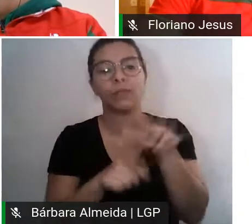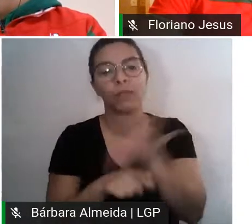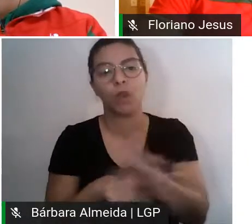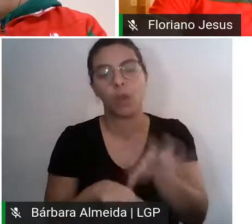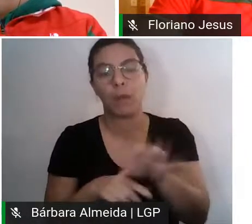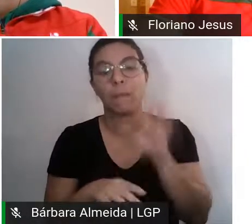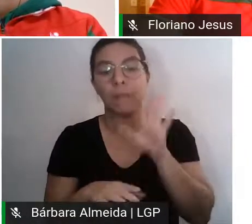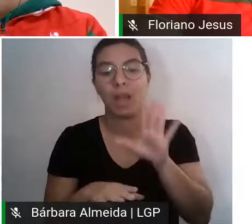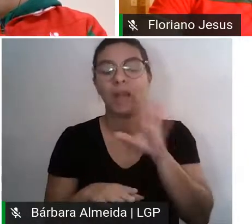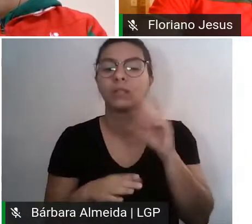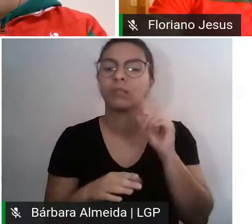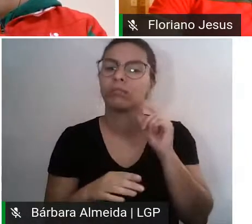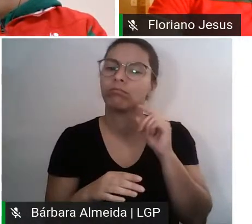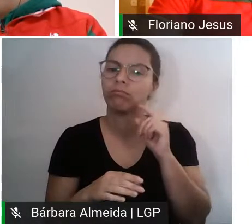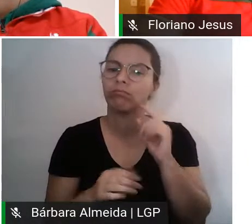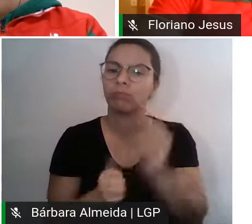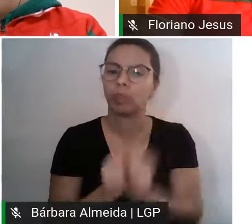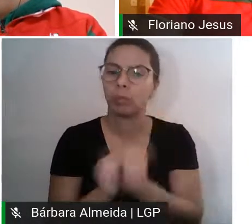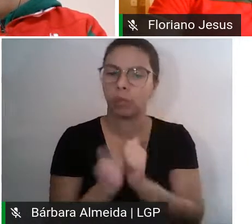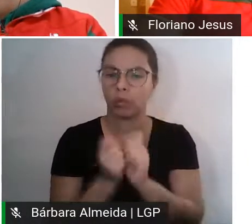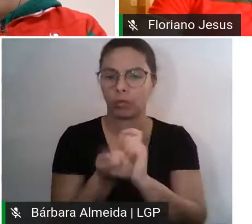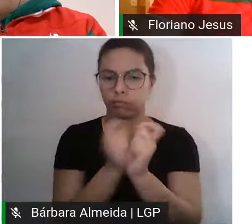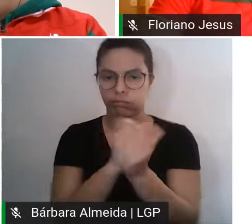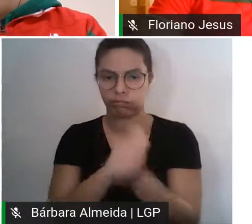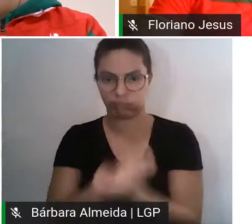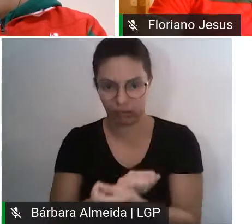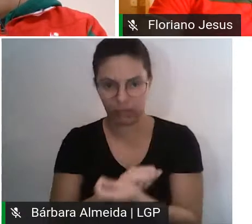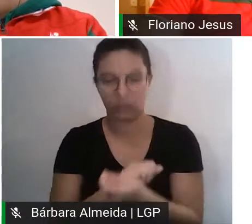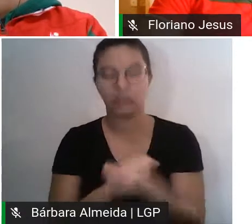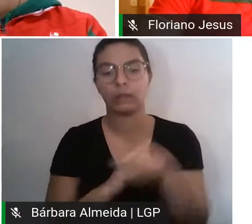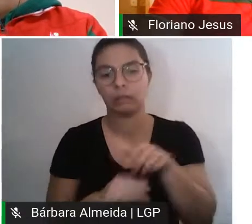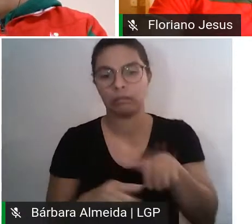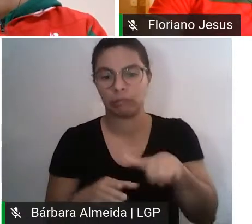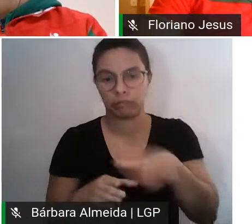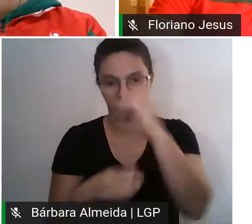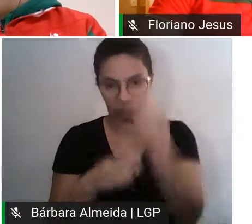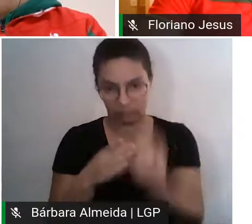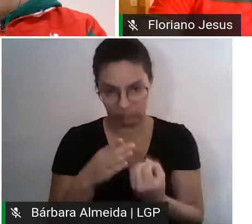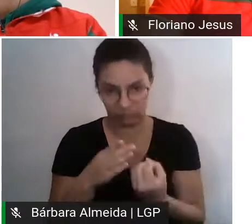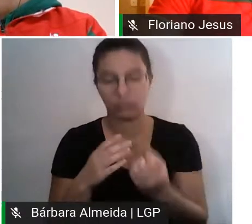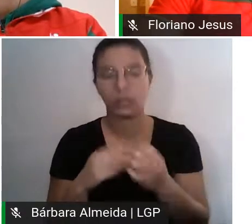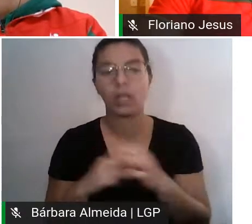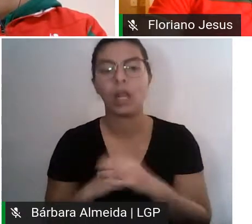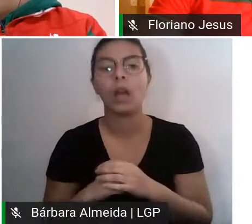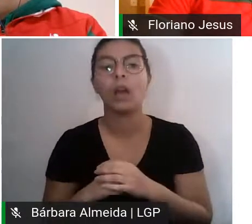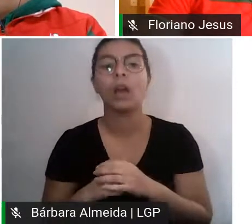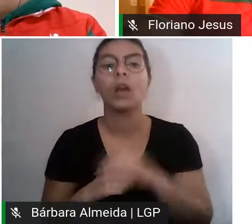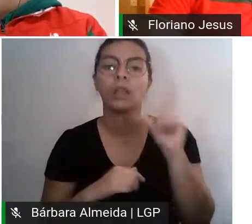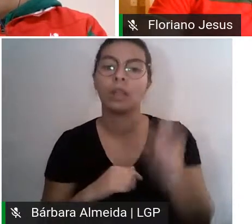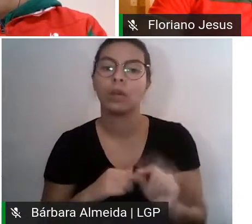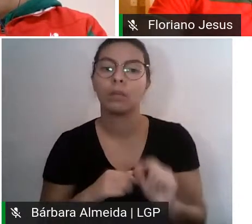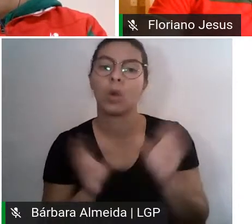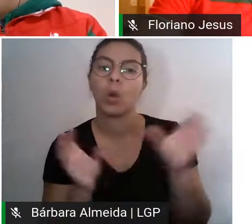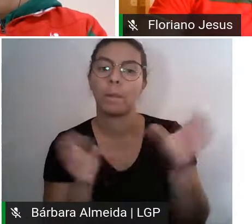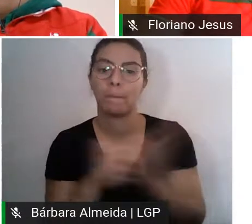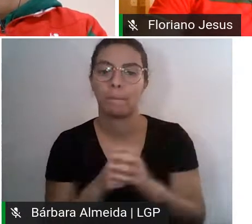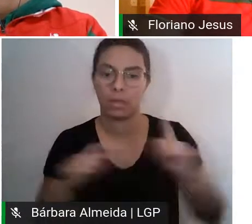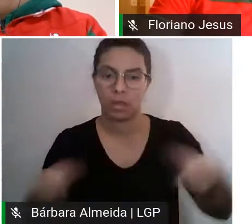funcional há muito tempo. Desde há uns anos para cá, depois quando o Comitê Paralímpico Internacional criou o Código de